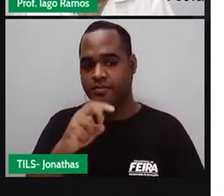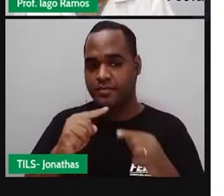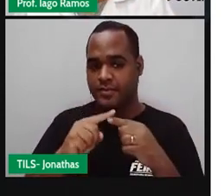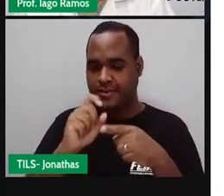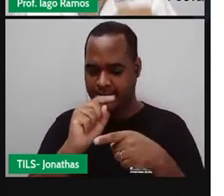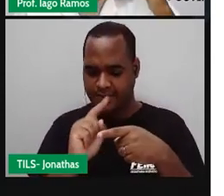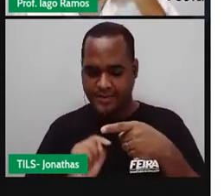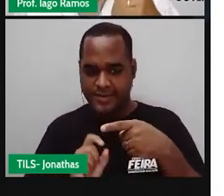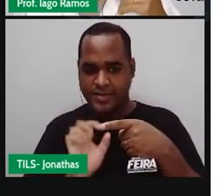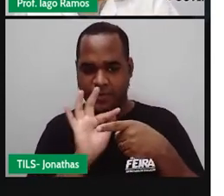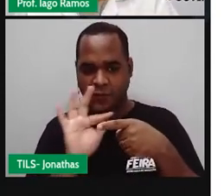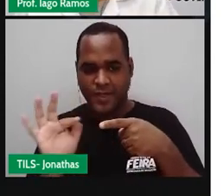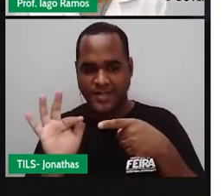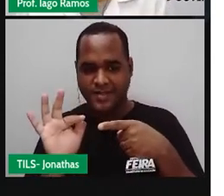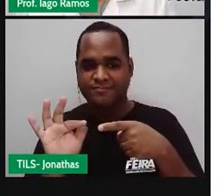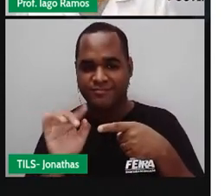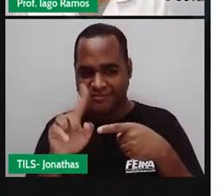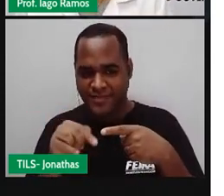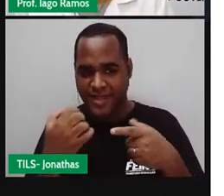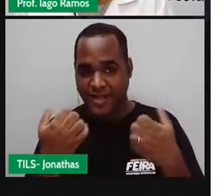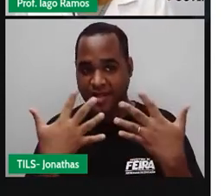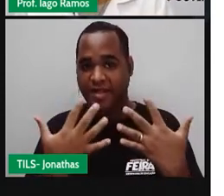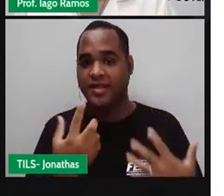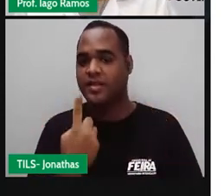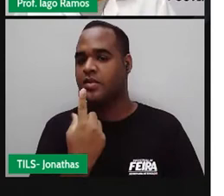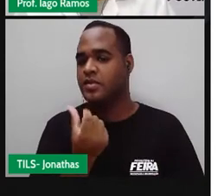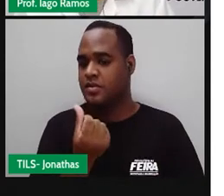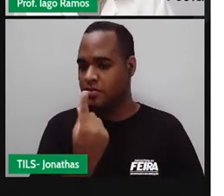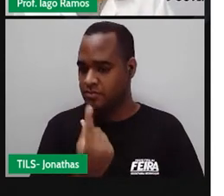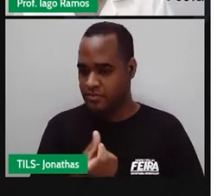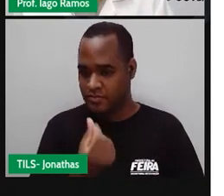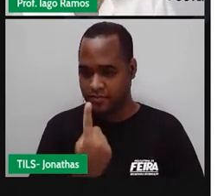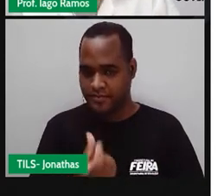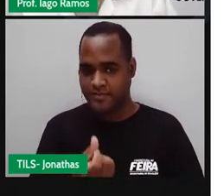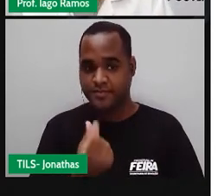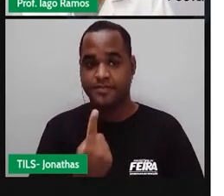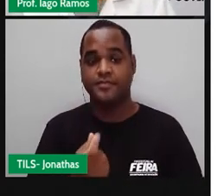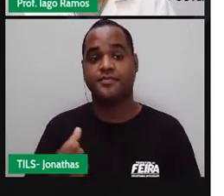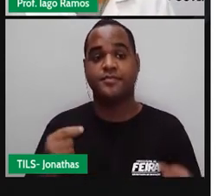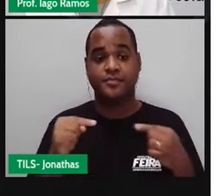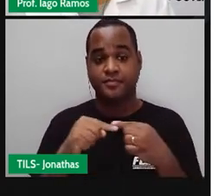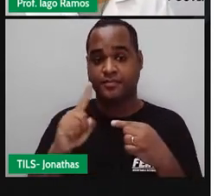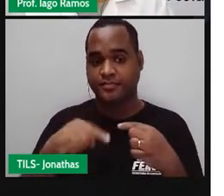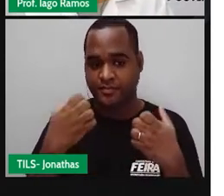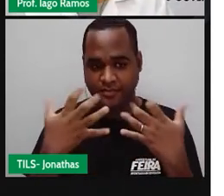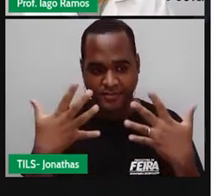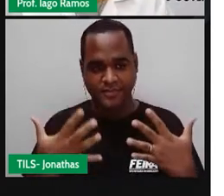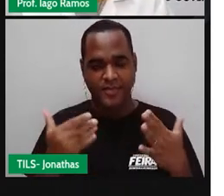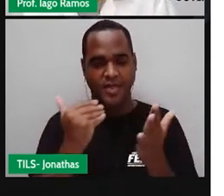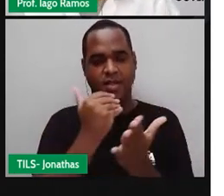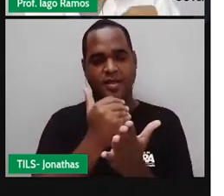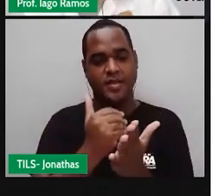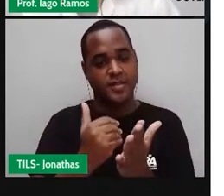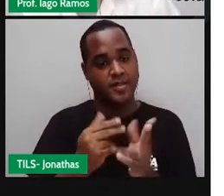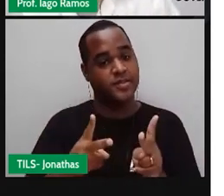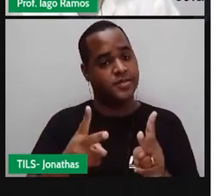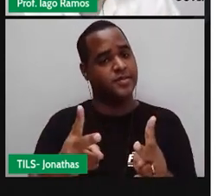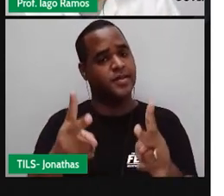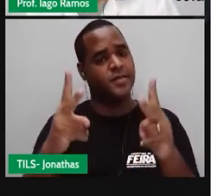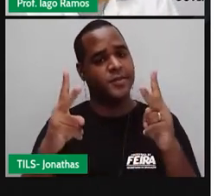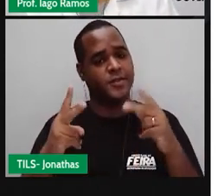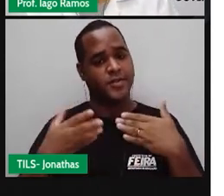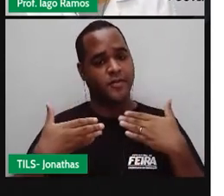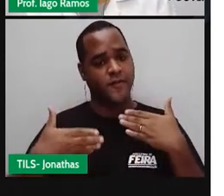frações nessa aula de número 16 a gente vai continuar falando de frações